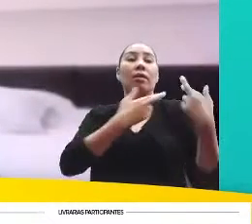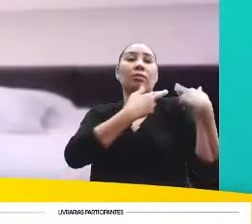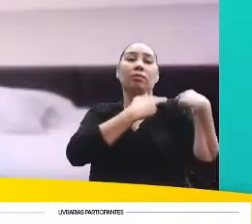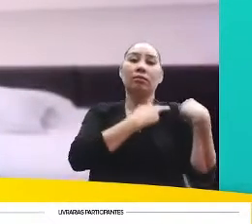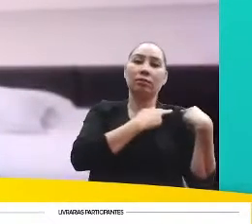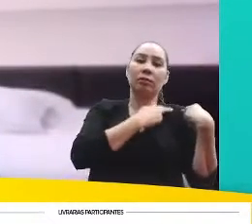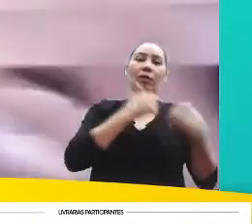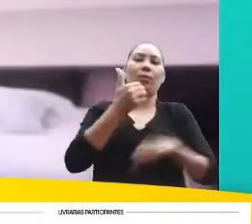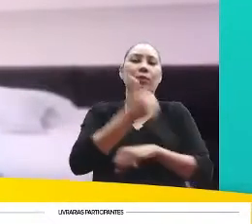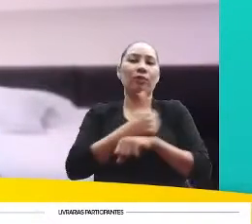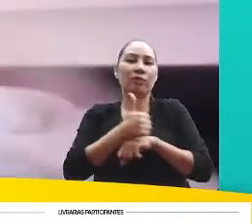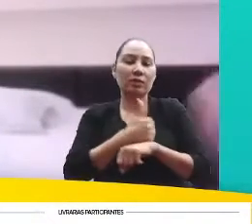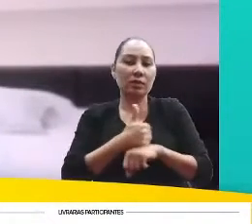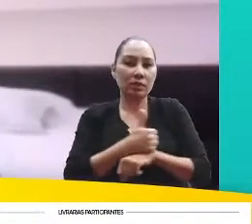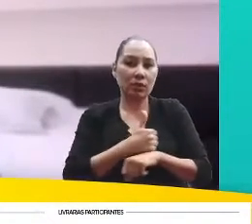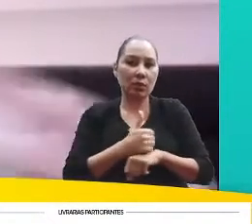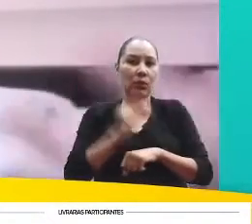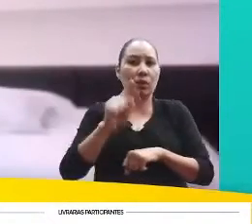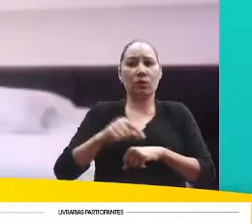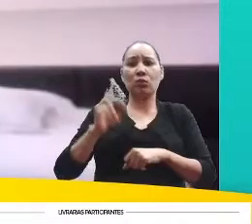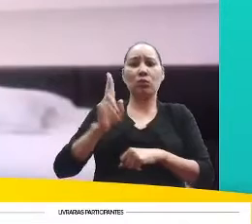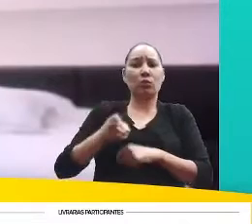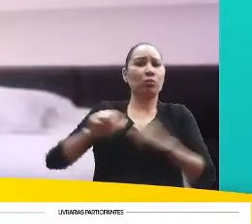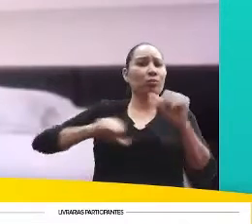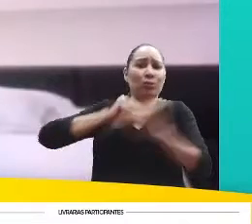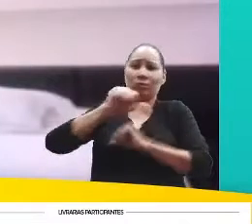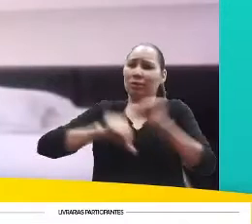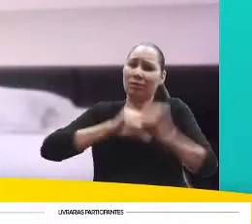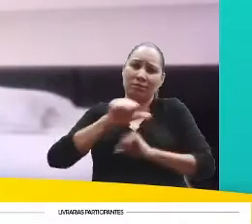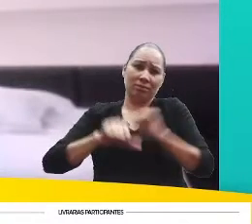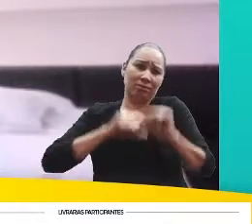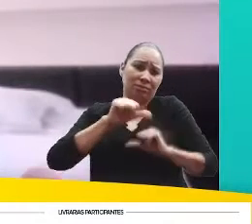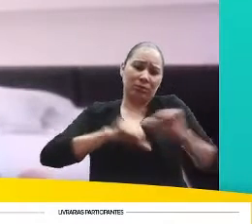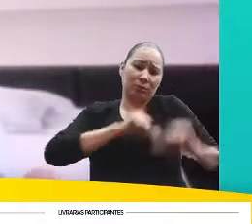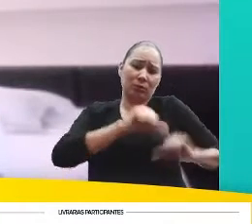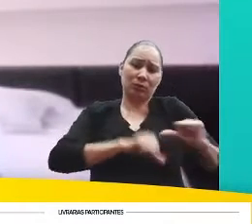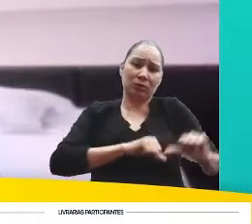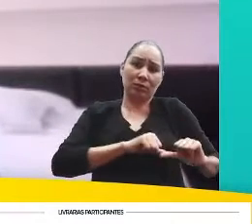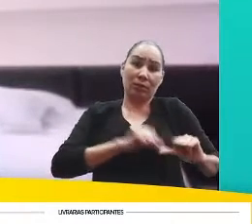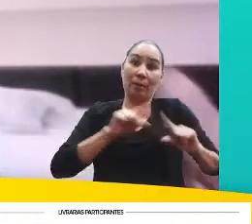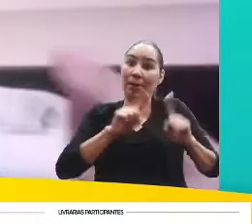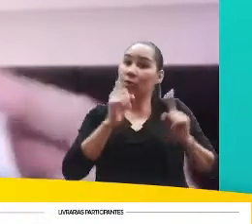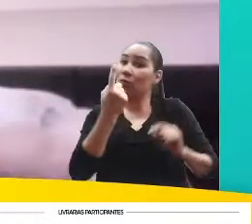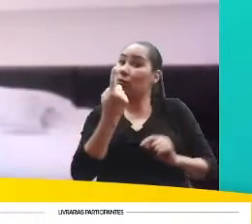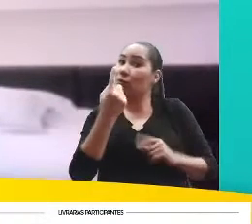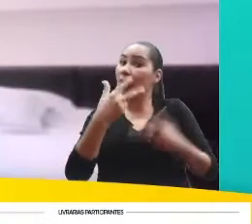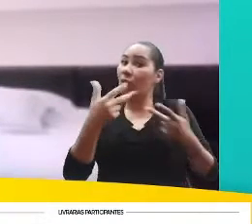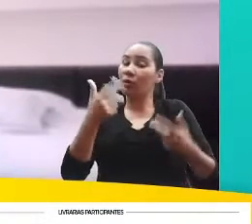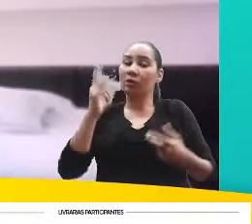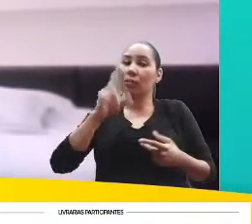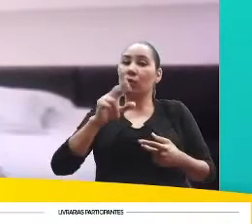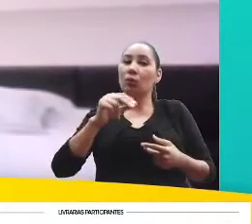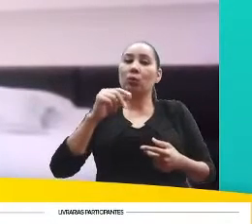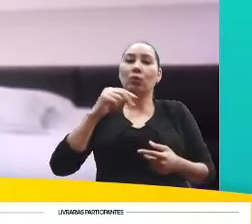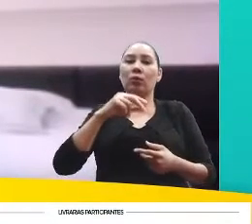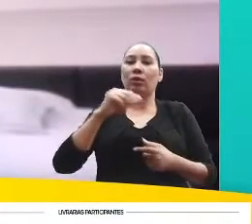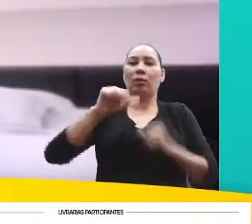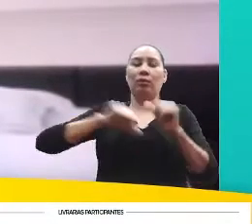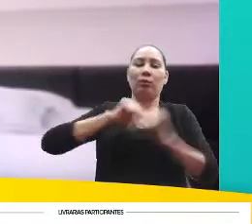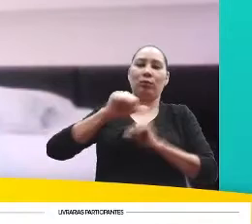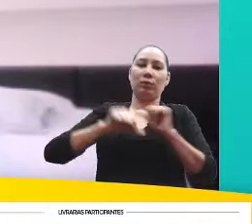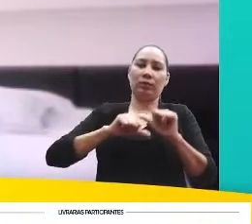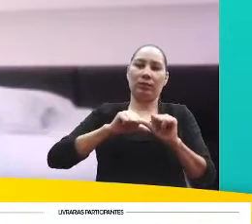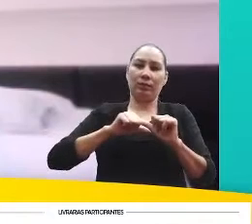a profissão. Isso tudo é impermanente, isso tudo muda. E tem algo em nós que é imortal. Então, precisamos nos dar conta disso. E isso